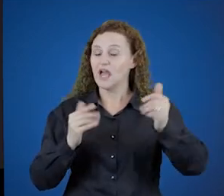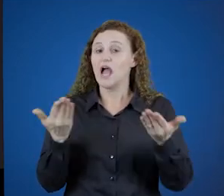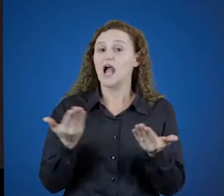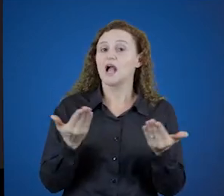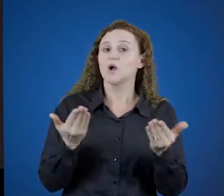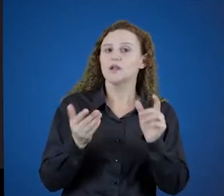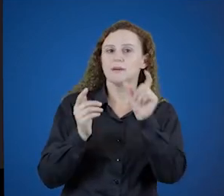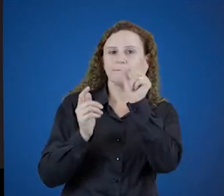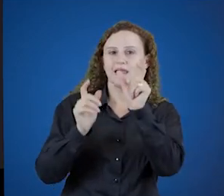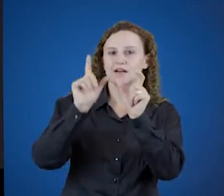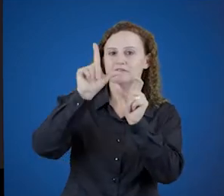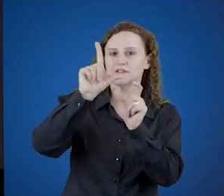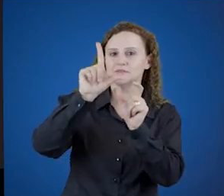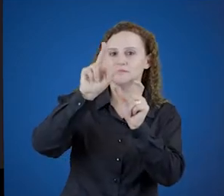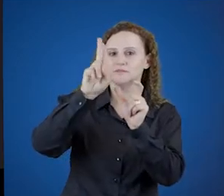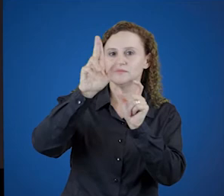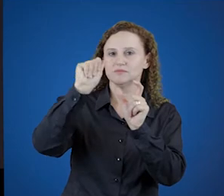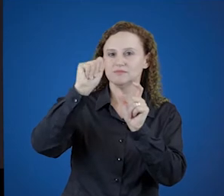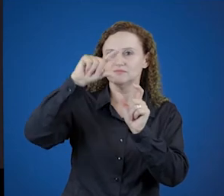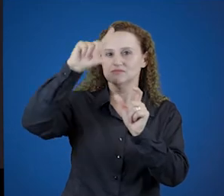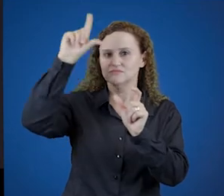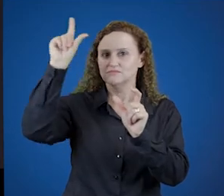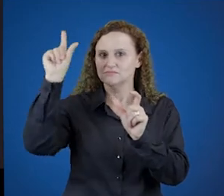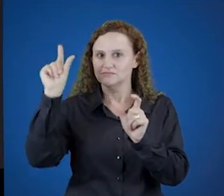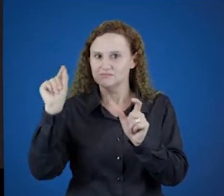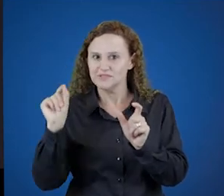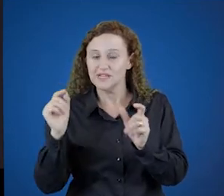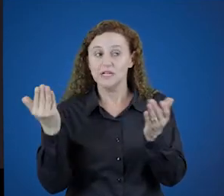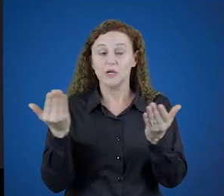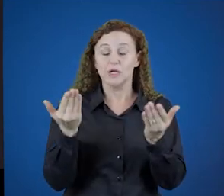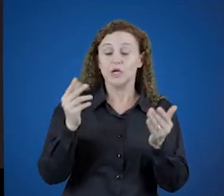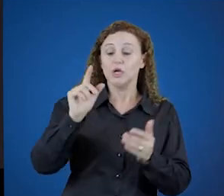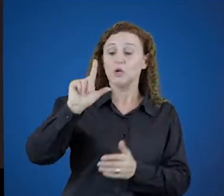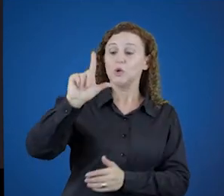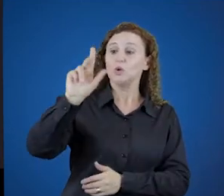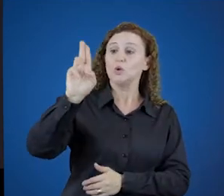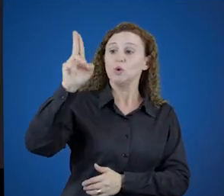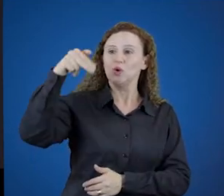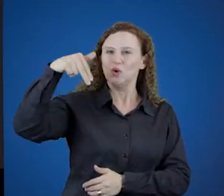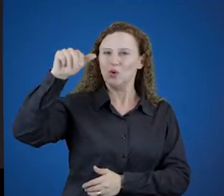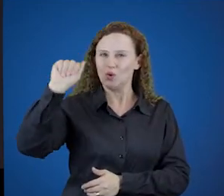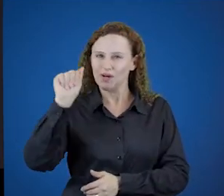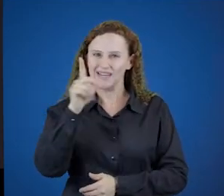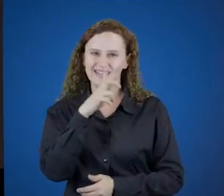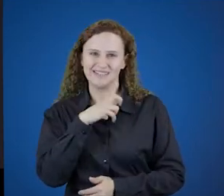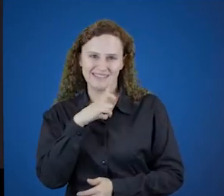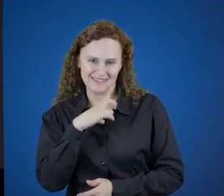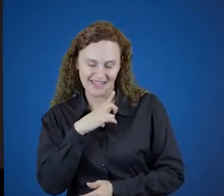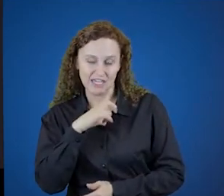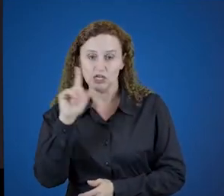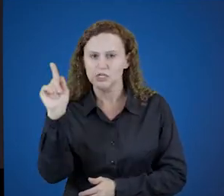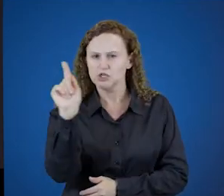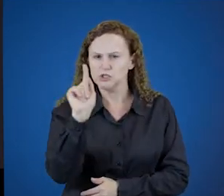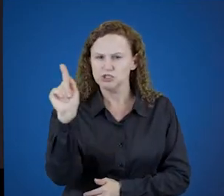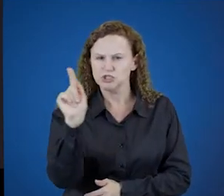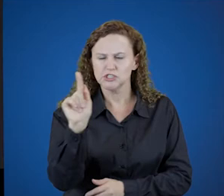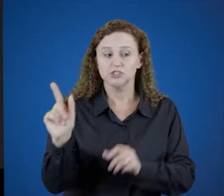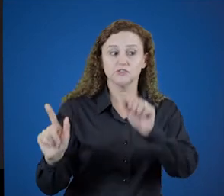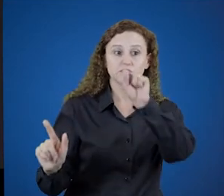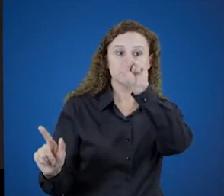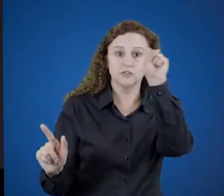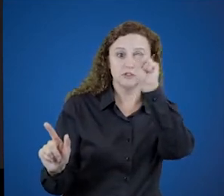Luna termina em A Luna tenho genitivo